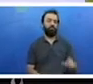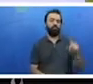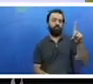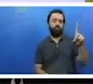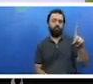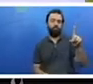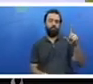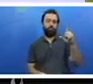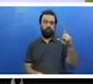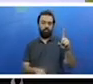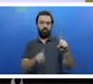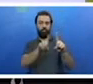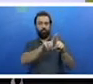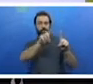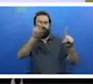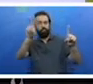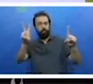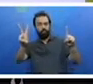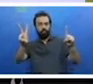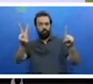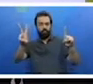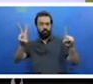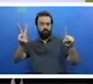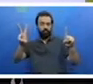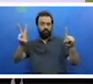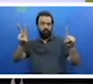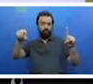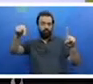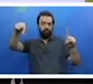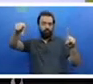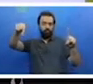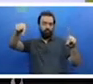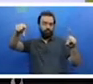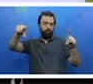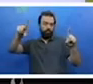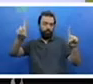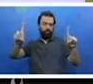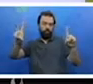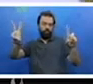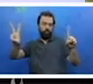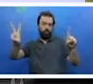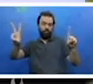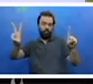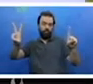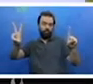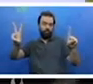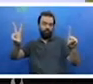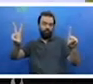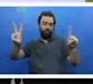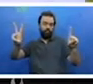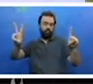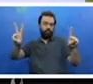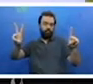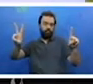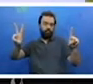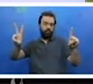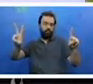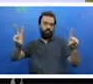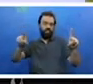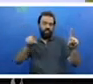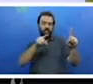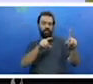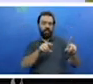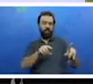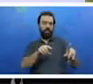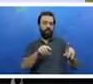por minuto para 2 litros por minuto, ó, de 1 para 2. O que